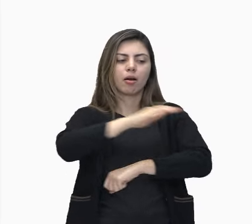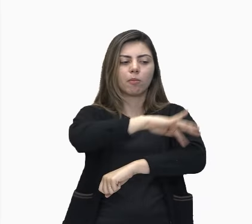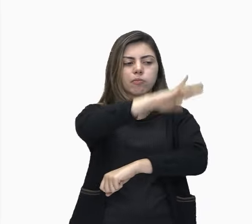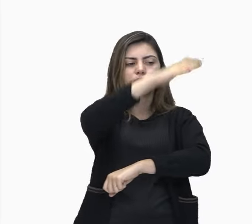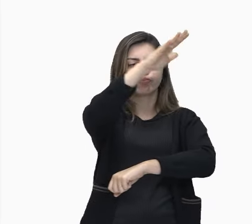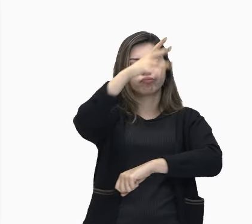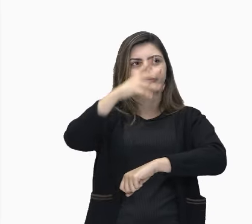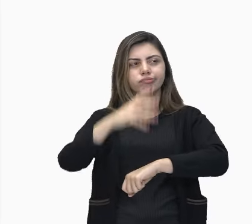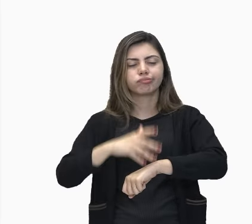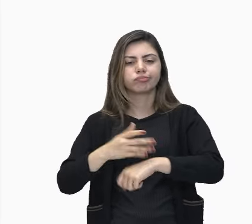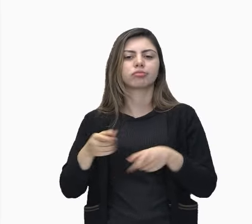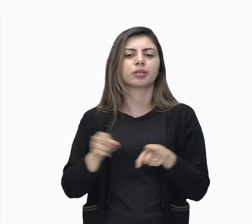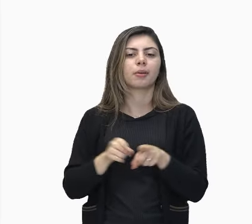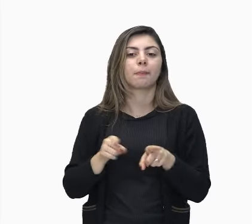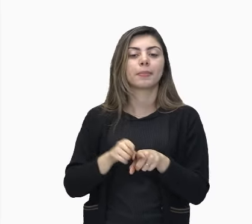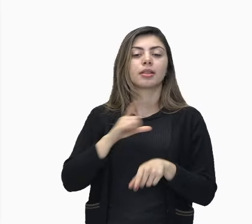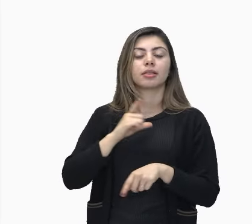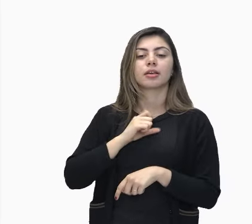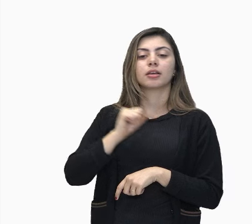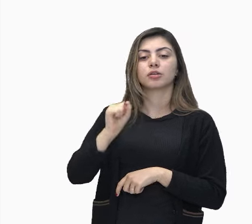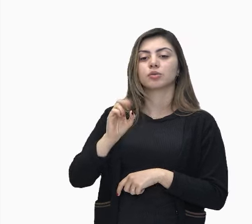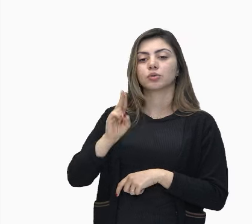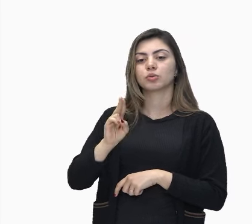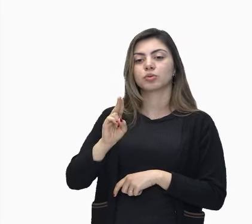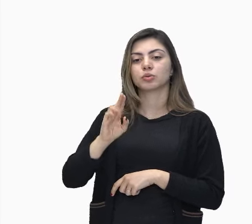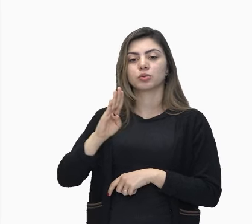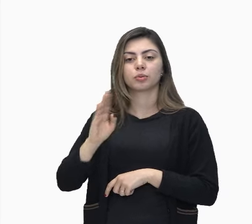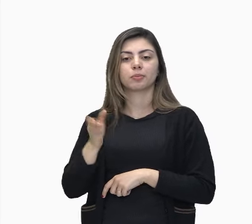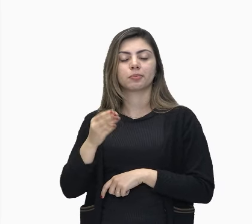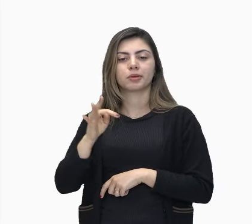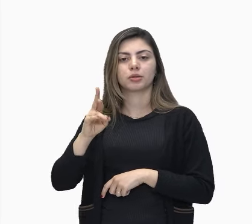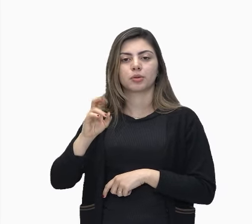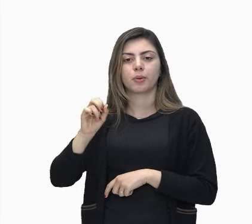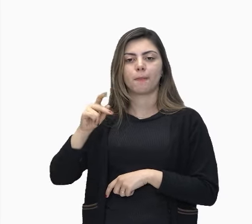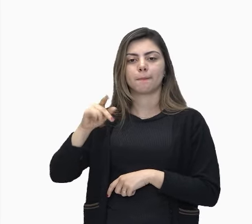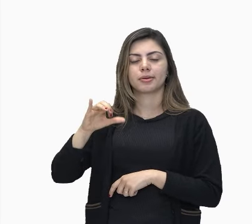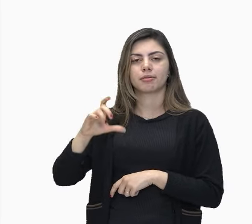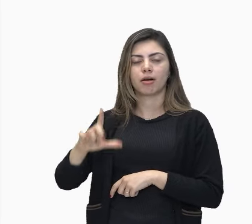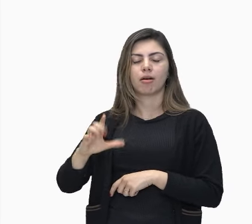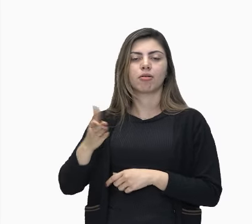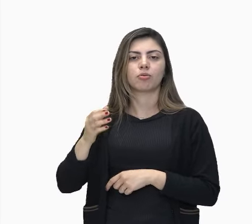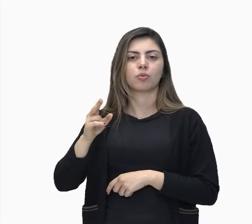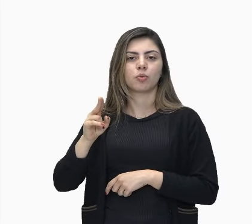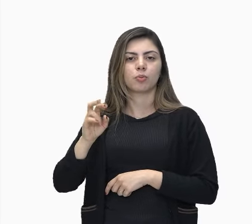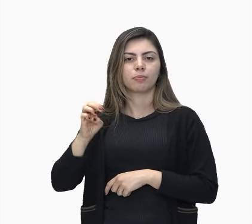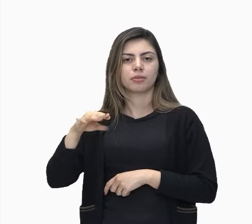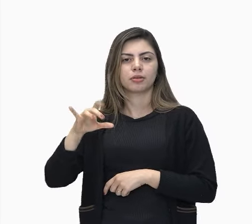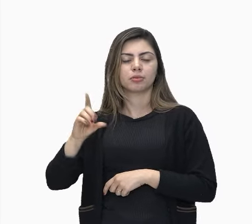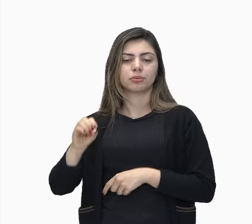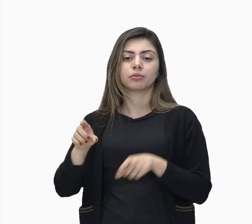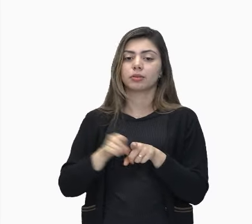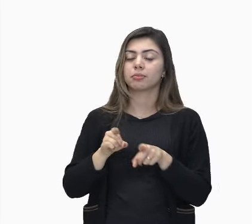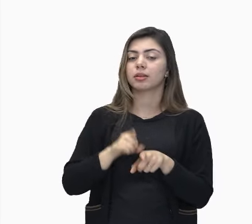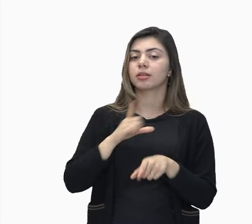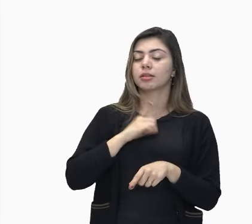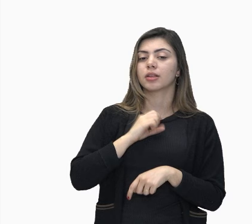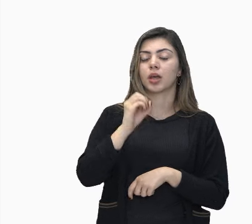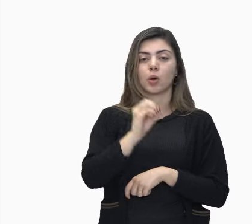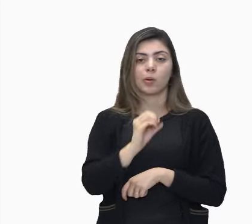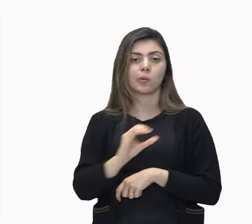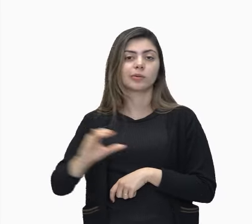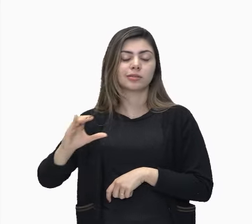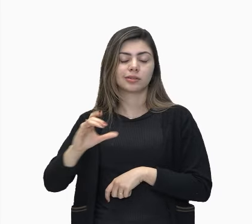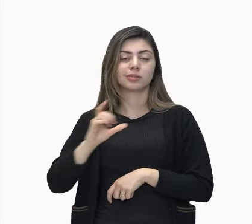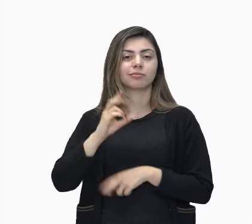altitude, o subtropical úmido, né, também as partes oceânicas, né, porque a gente observa que vai ser tanto banhado